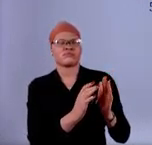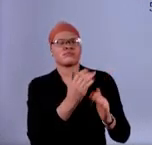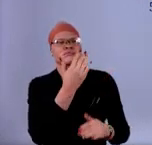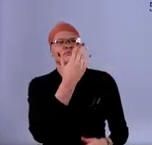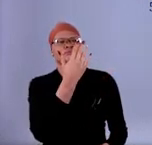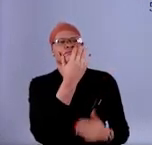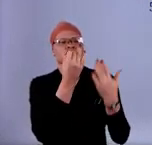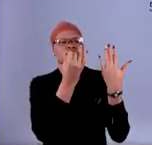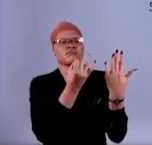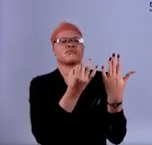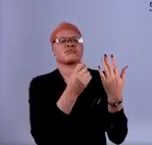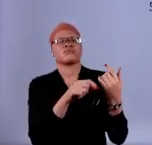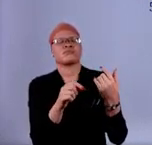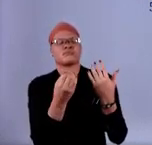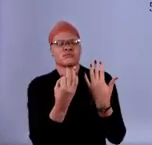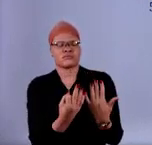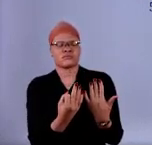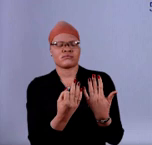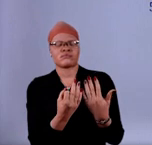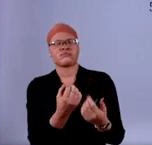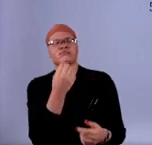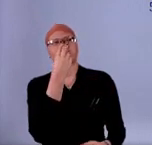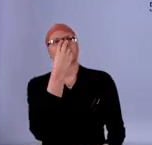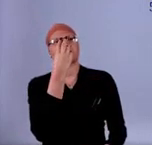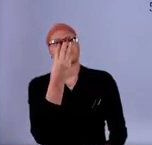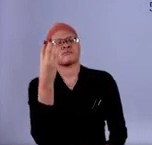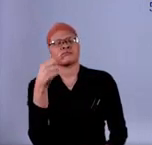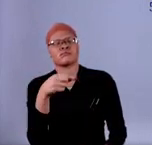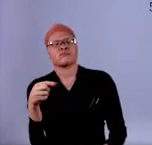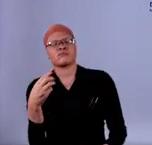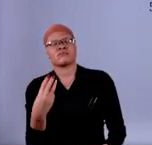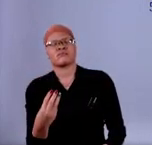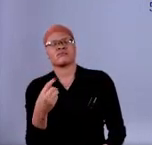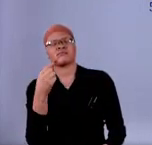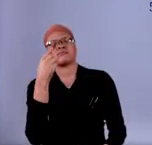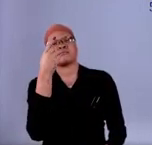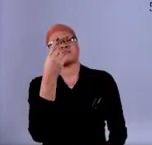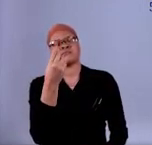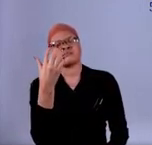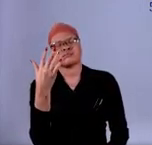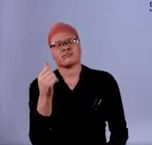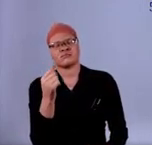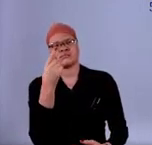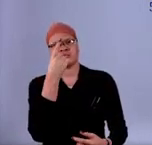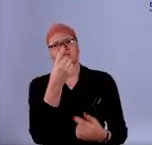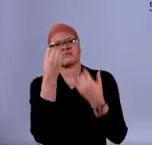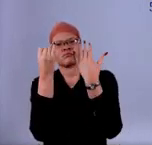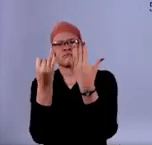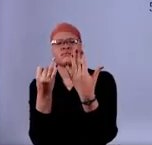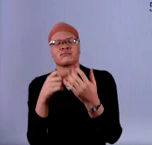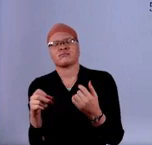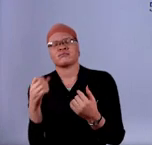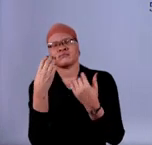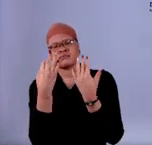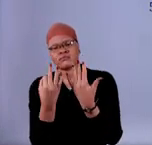sete sobre cinco não sobre 9/33 123/125 sobre 1217